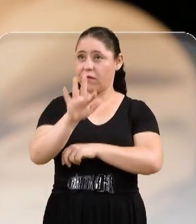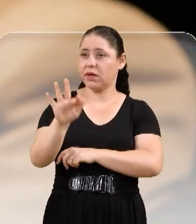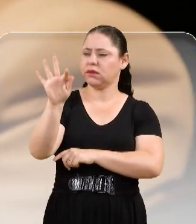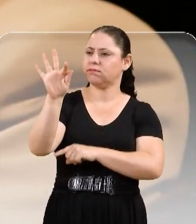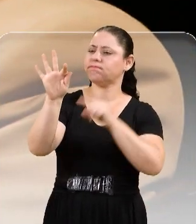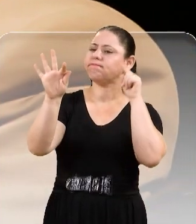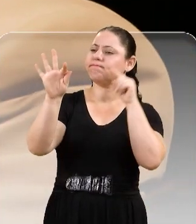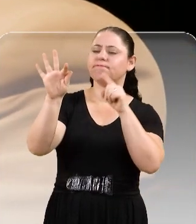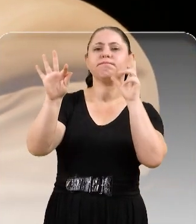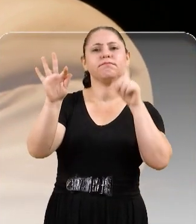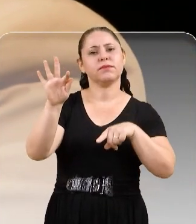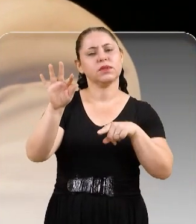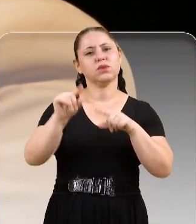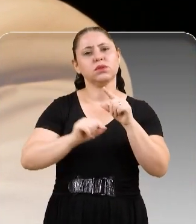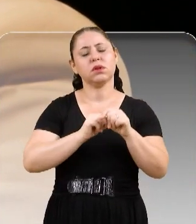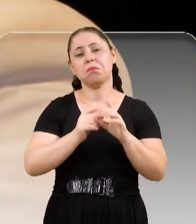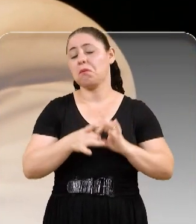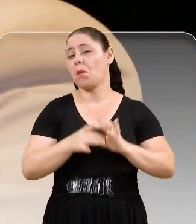Constituição Federal